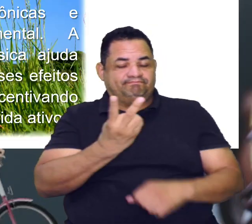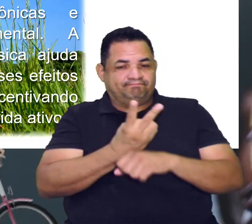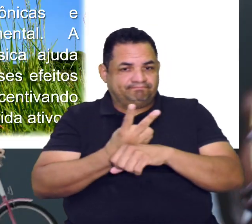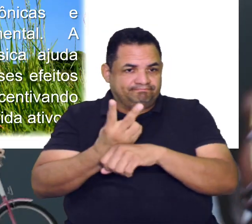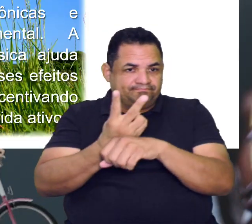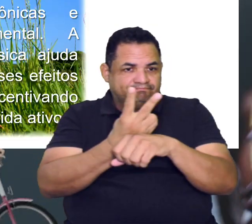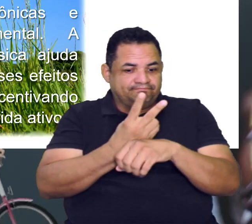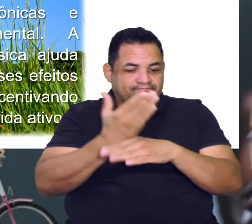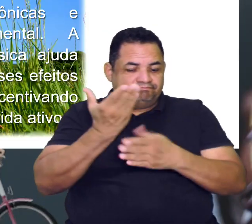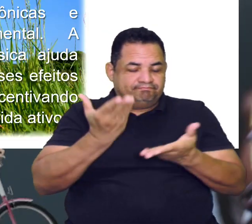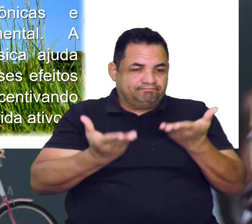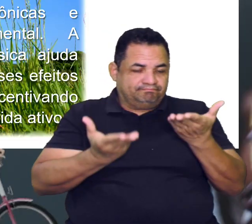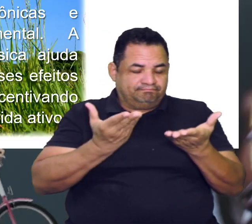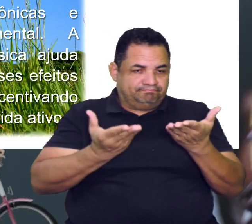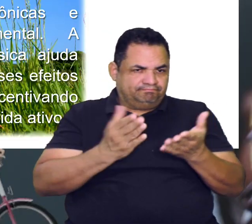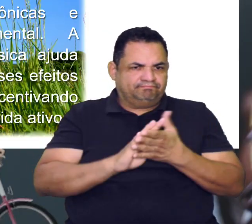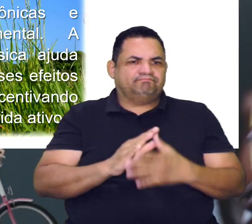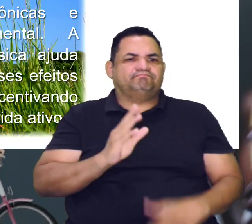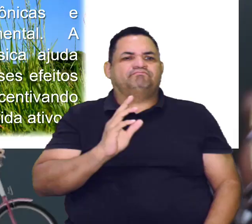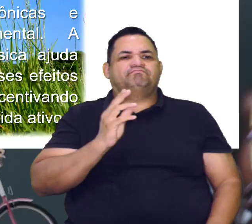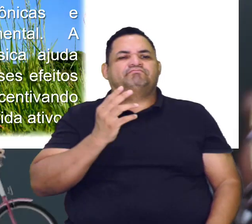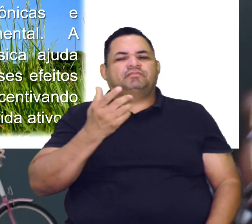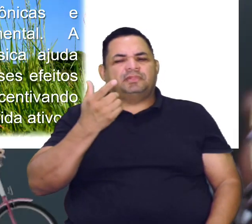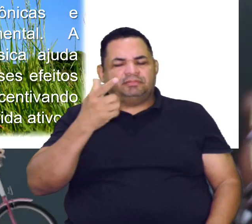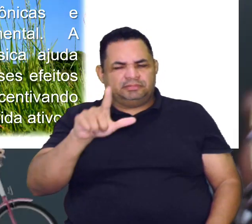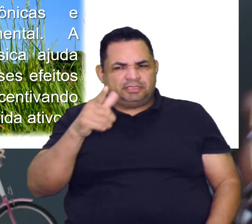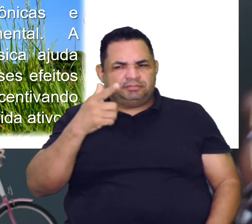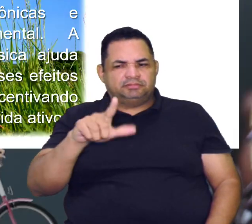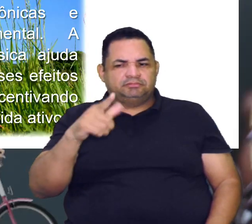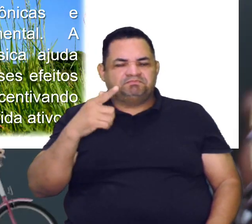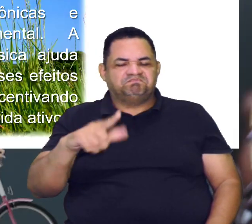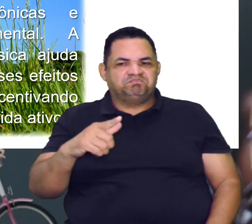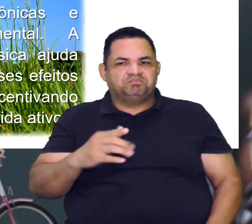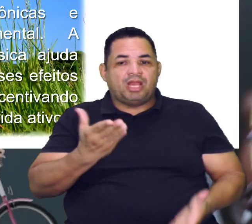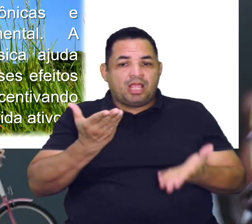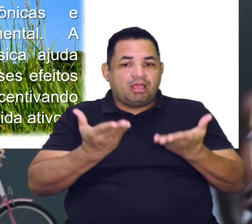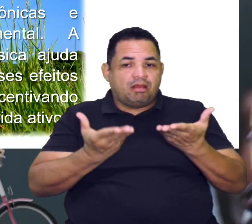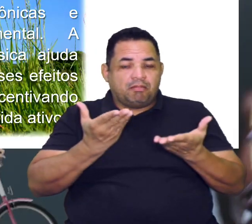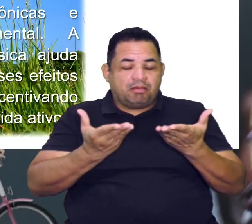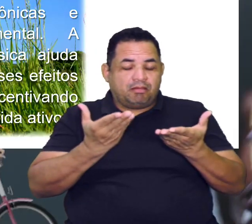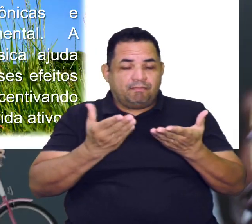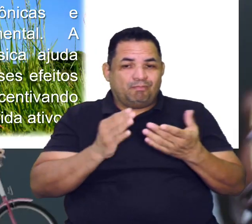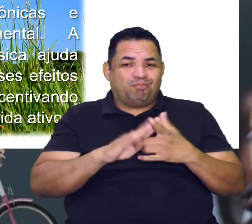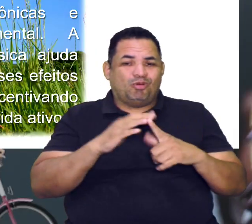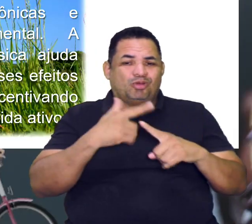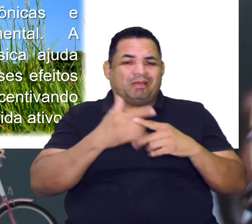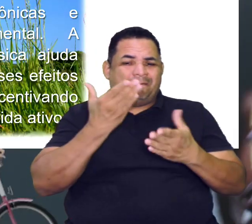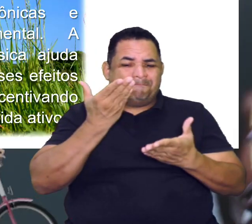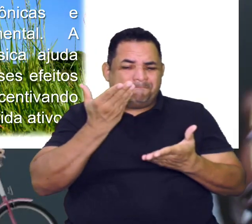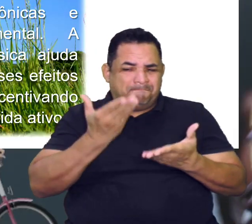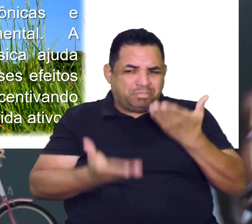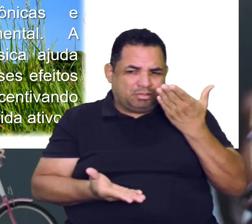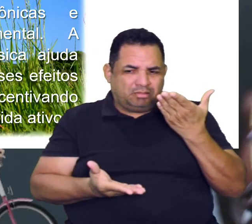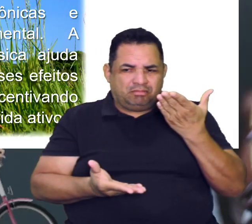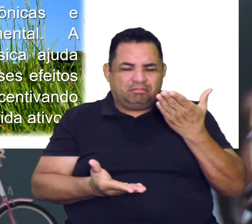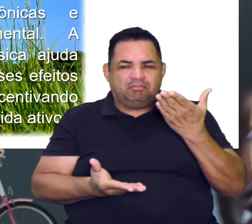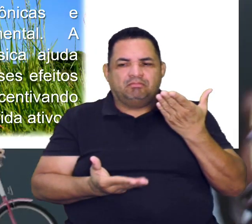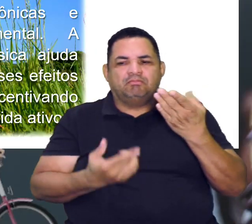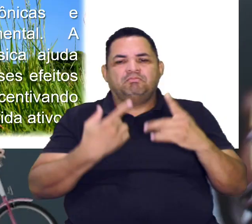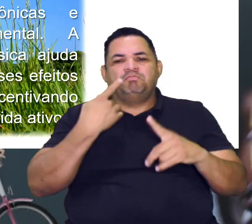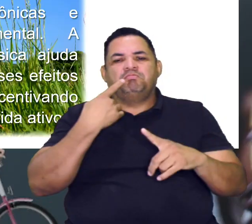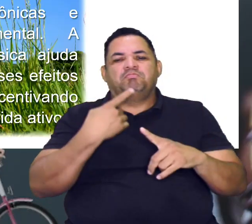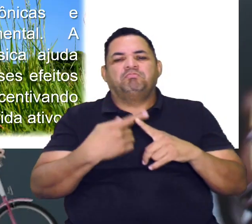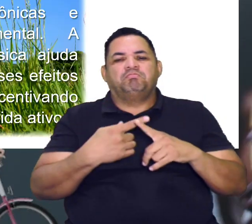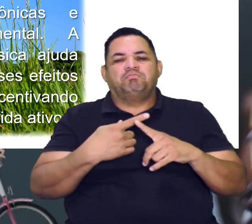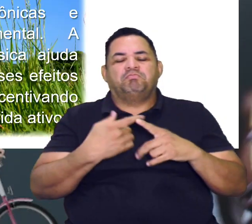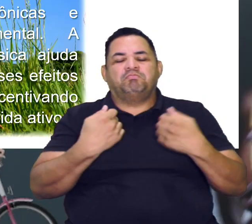buscar sempre a questão do equilíbrio. Eu estou sempre repetindo essa palavra, né, equilíbrio. Porque o desequilíbrio pode me causar também uma espécie